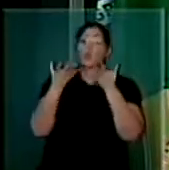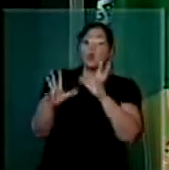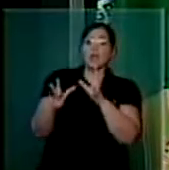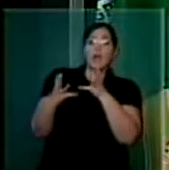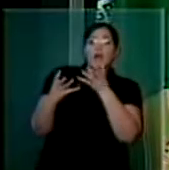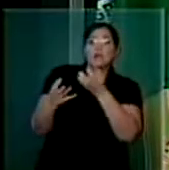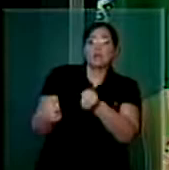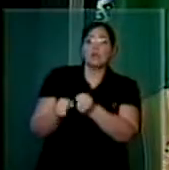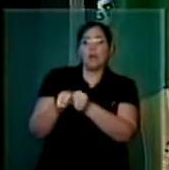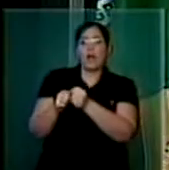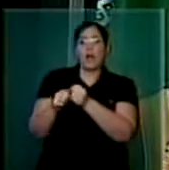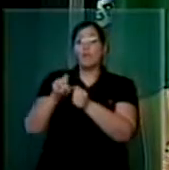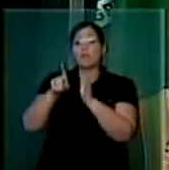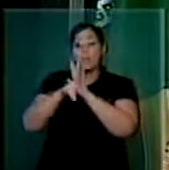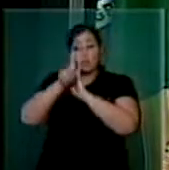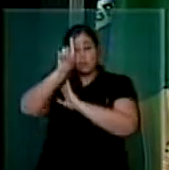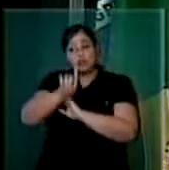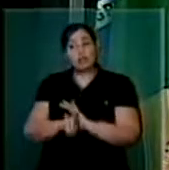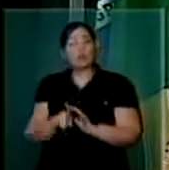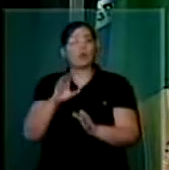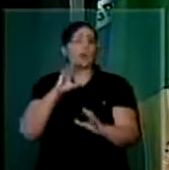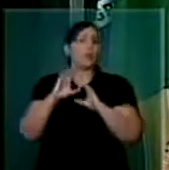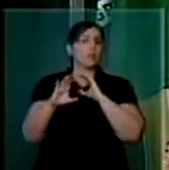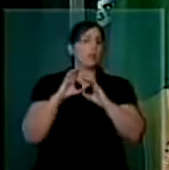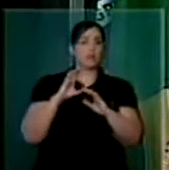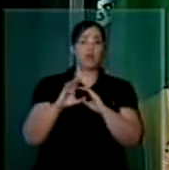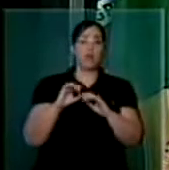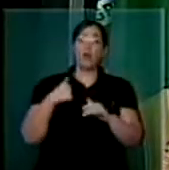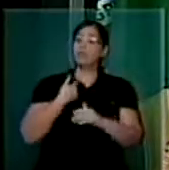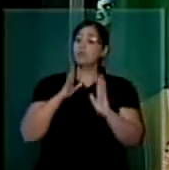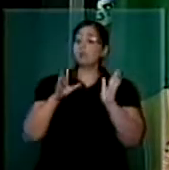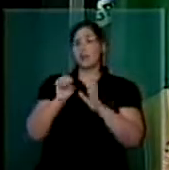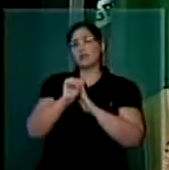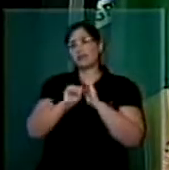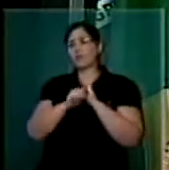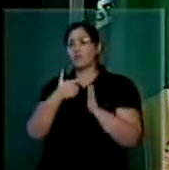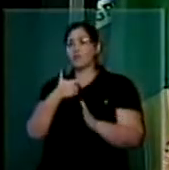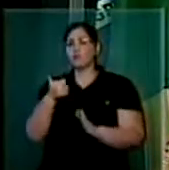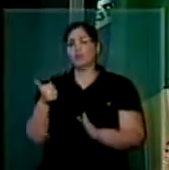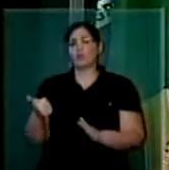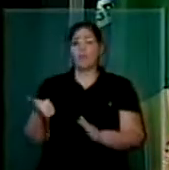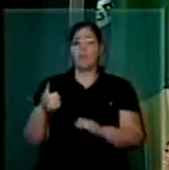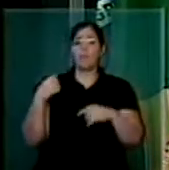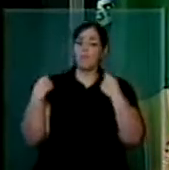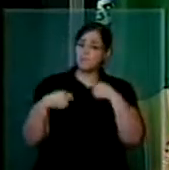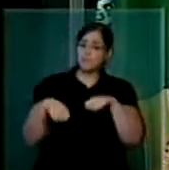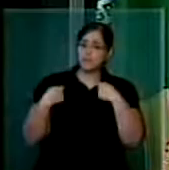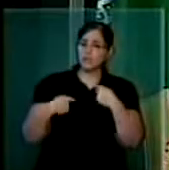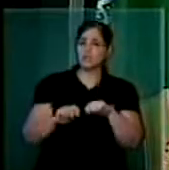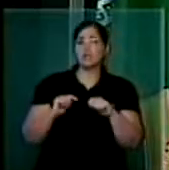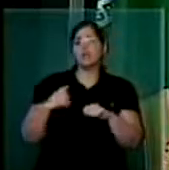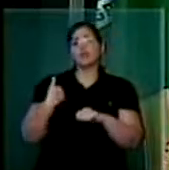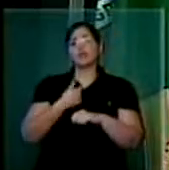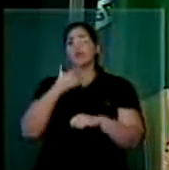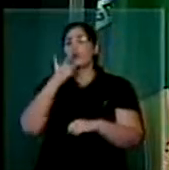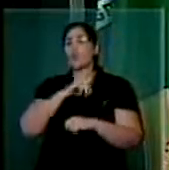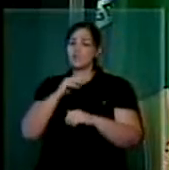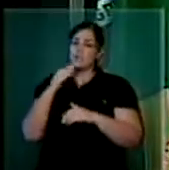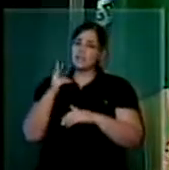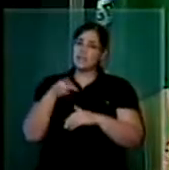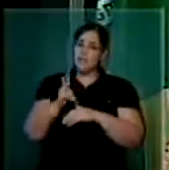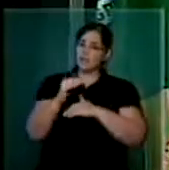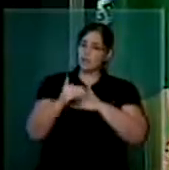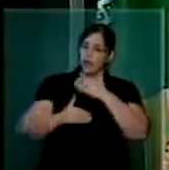negação do direito à comunicação. Nós estamos no século XXI, é preciso que nós cada vez